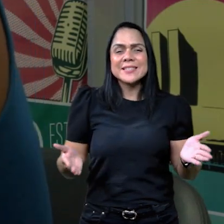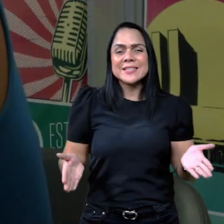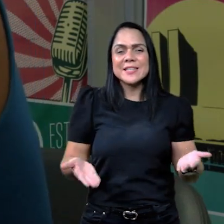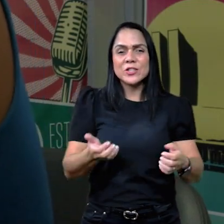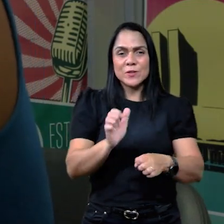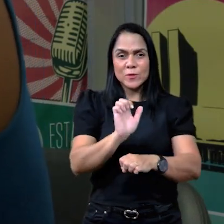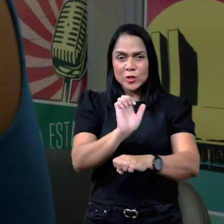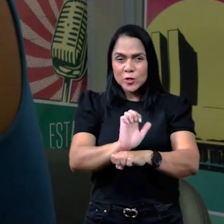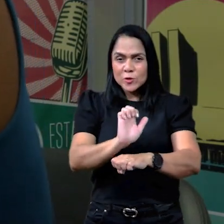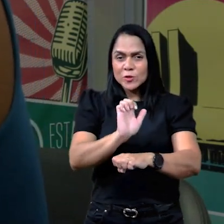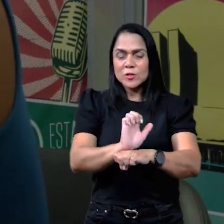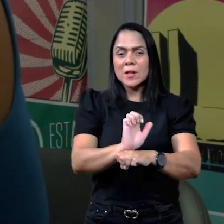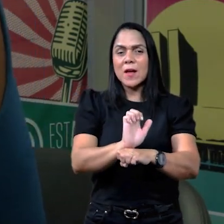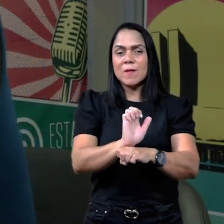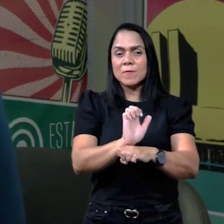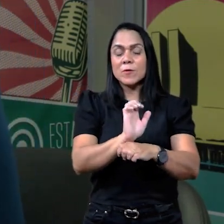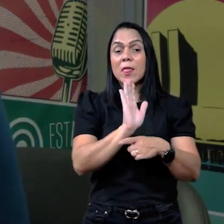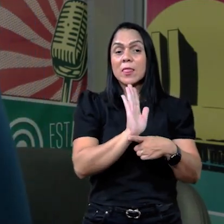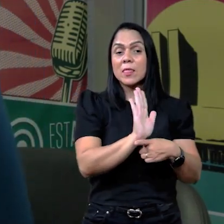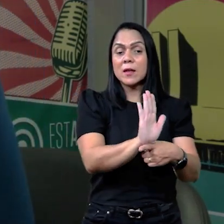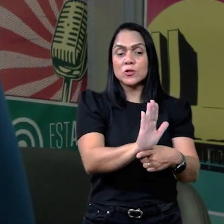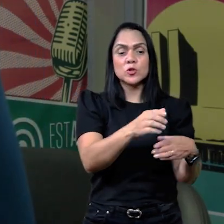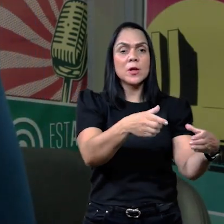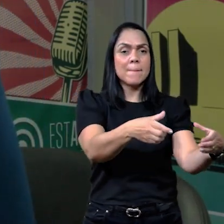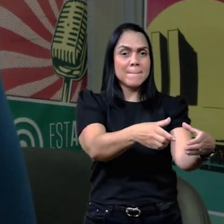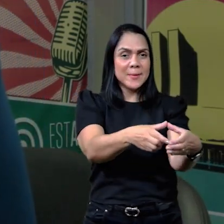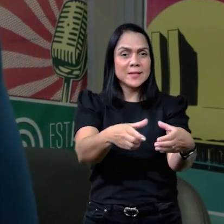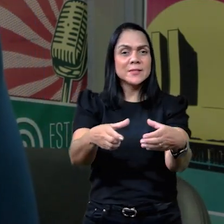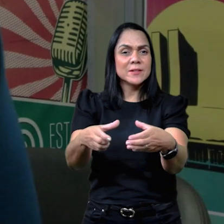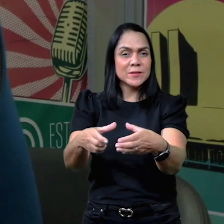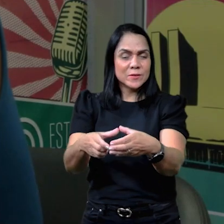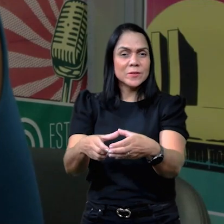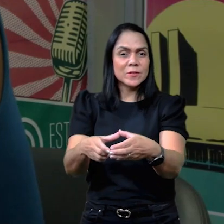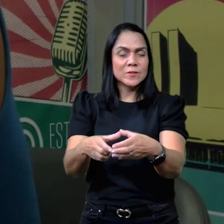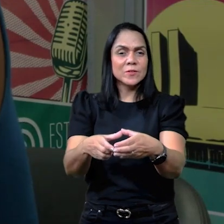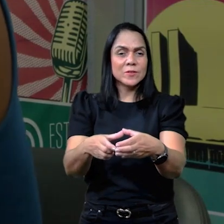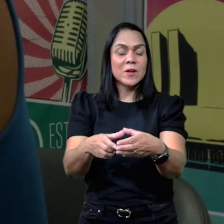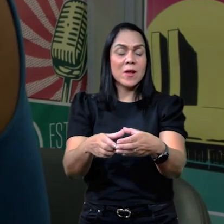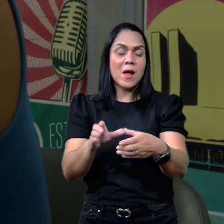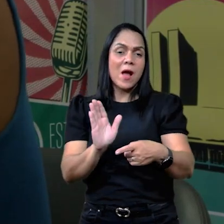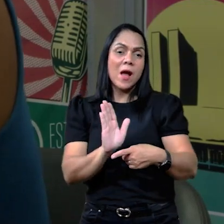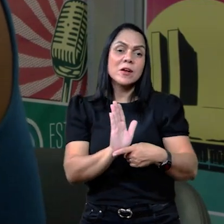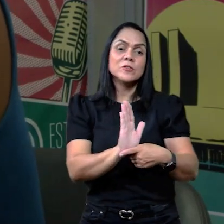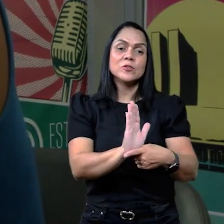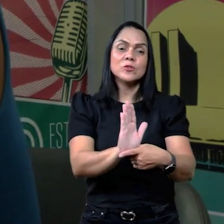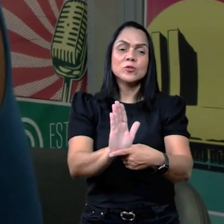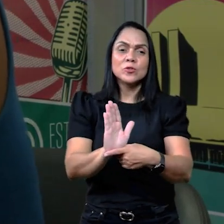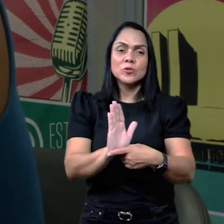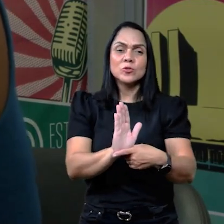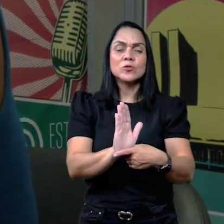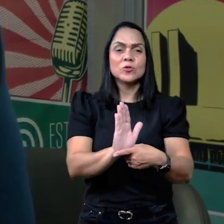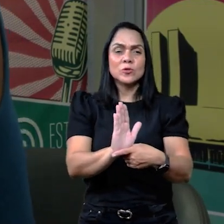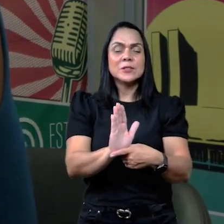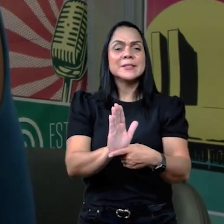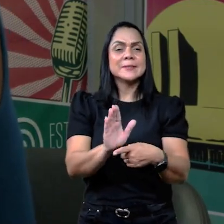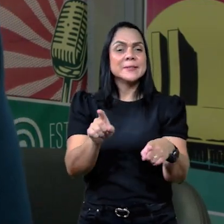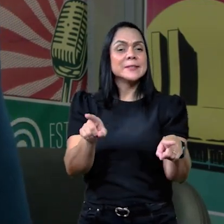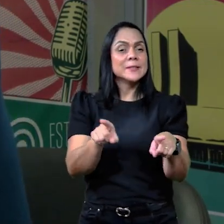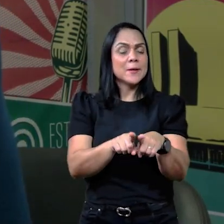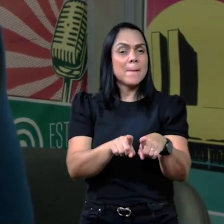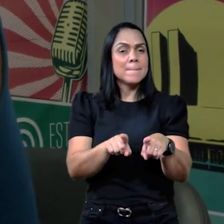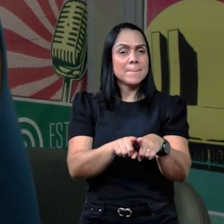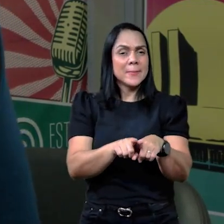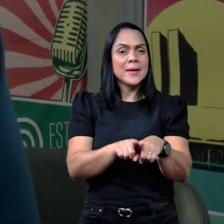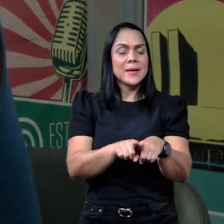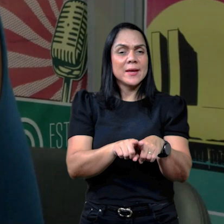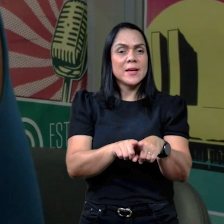incentivo que o Estado passa a dar para essas comunidades podem ser reforços, né, incentivos que vão fomentar, inclusive,